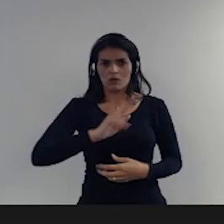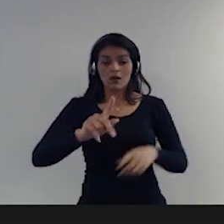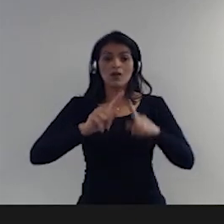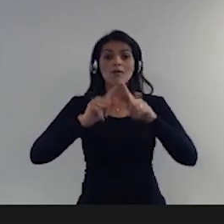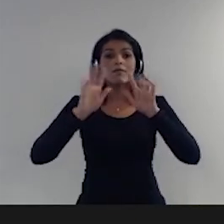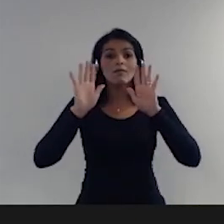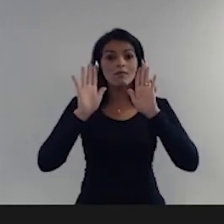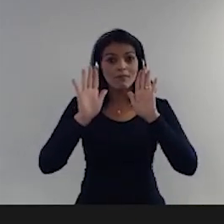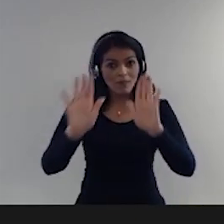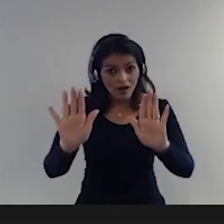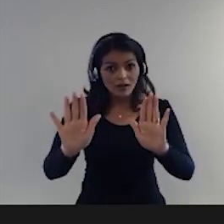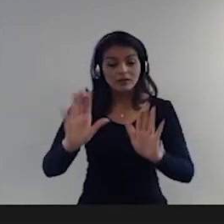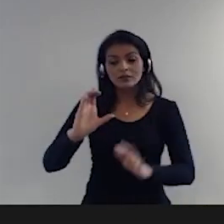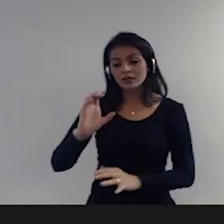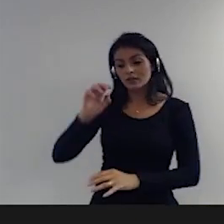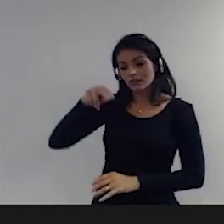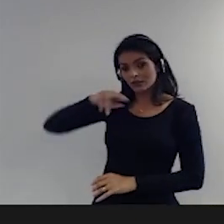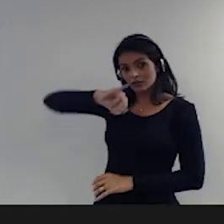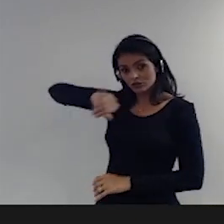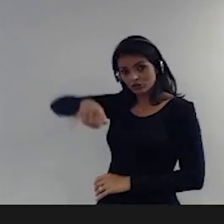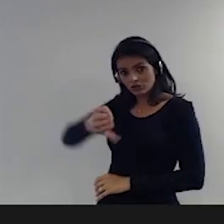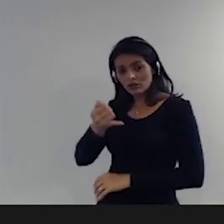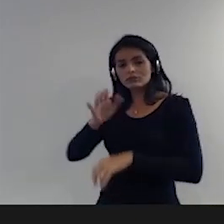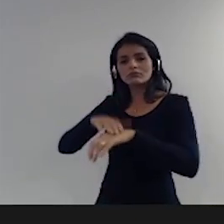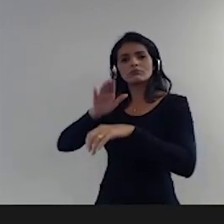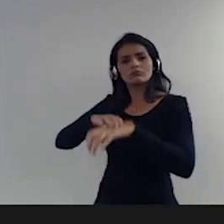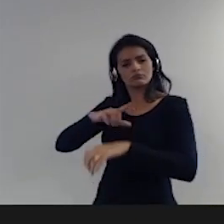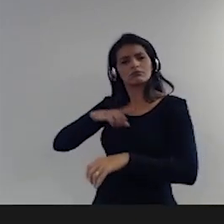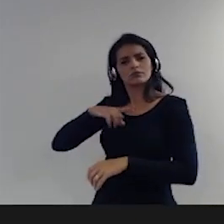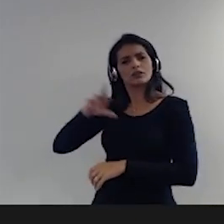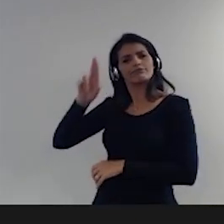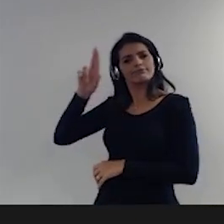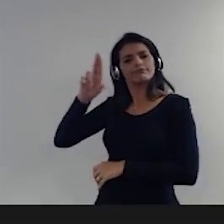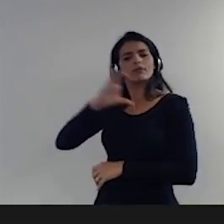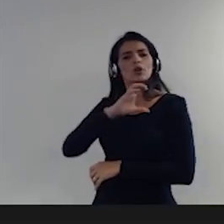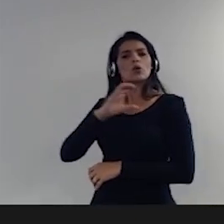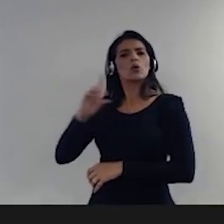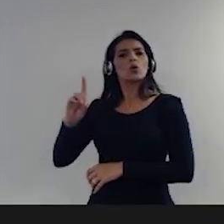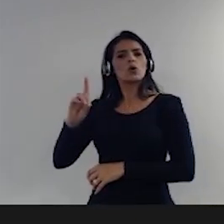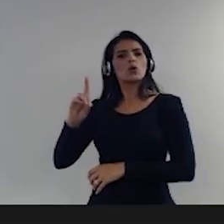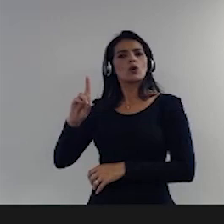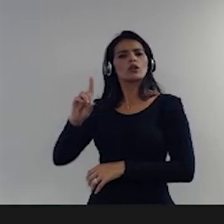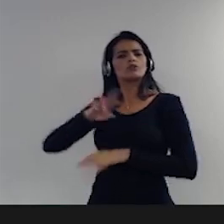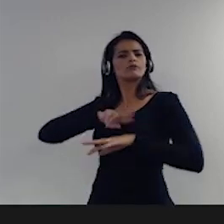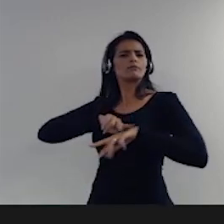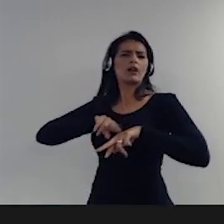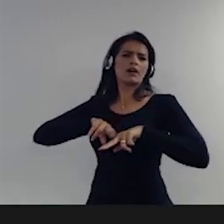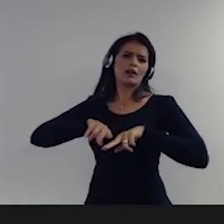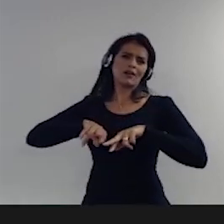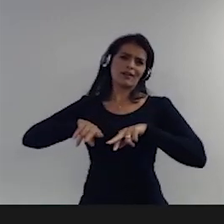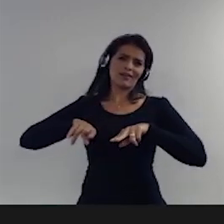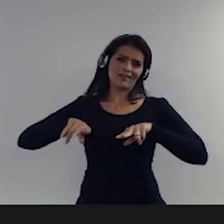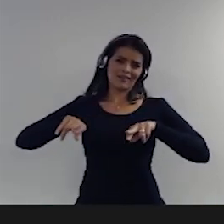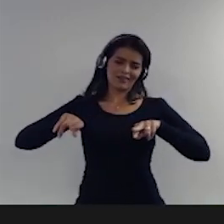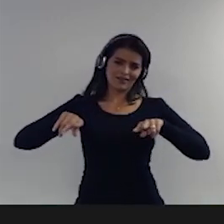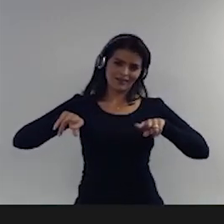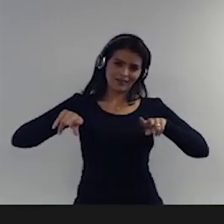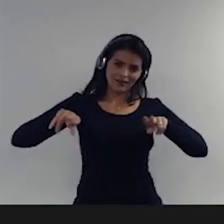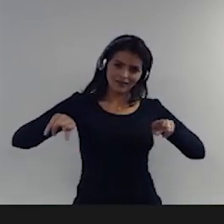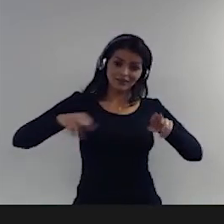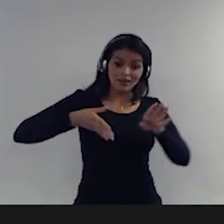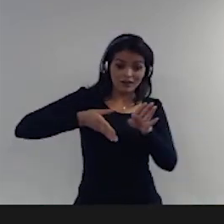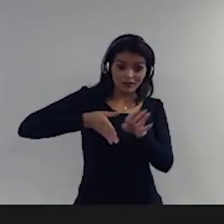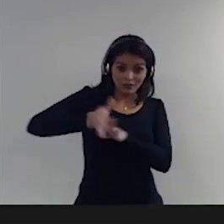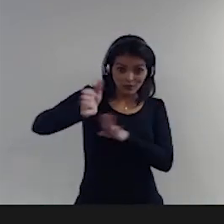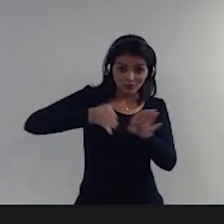mas ele detém a coordenação e a recomendação de uma série de